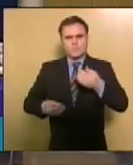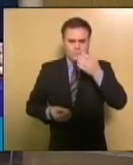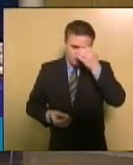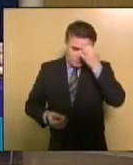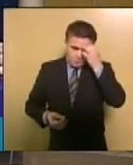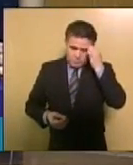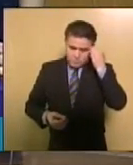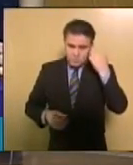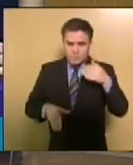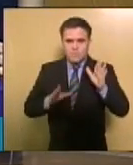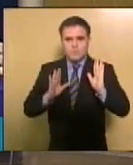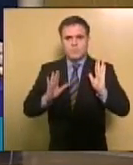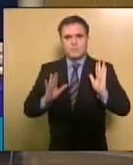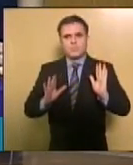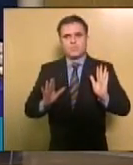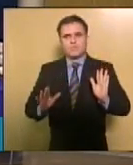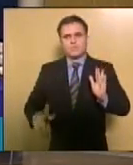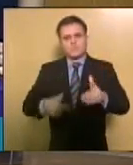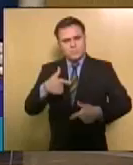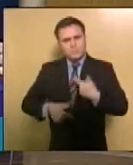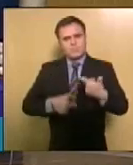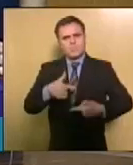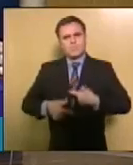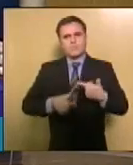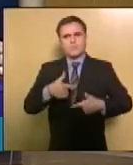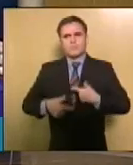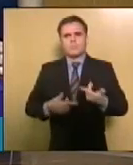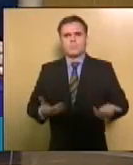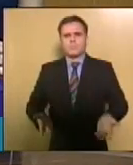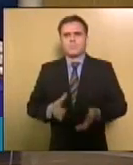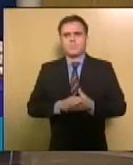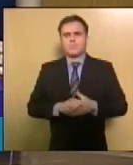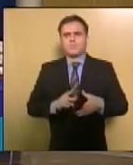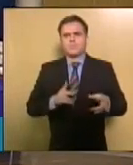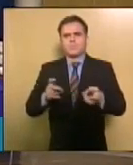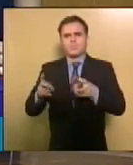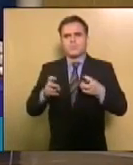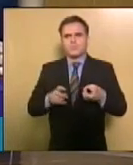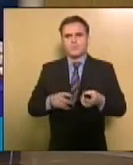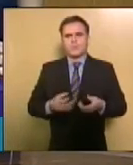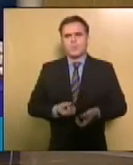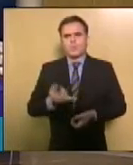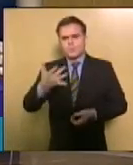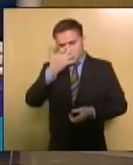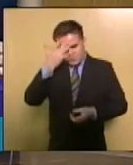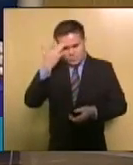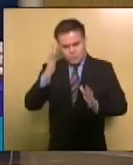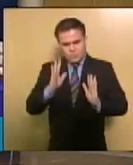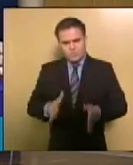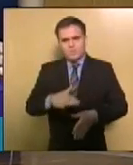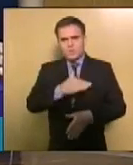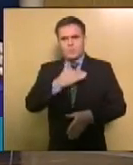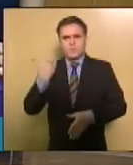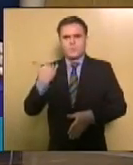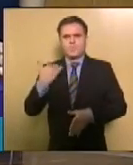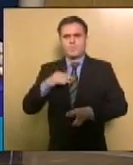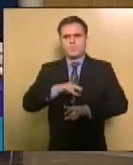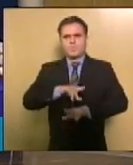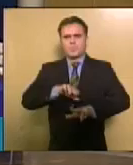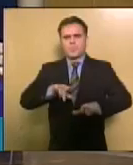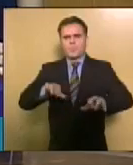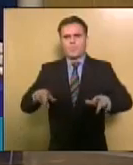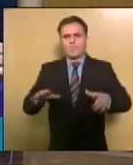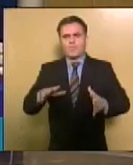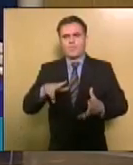eu me deu o trabalho nós nos demos ao trabalho de olhar o número de pessoas que foram mortas em todos os atentados terroristas do